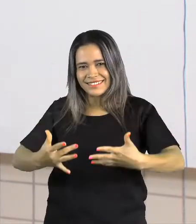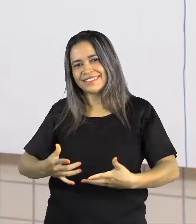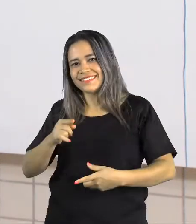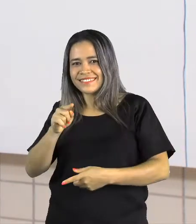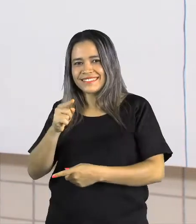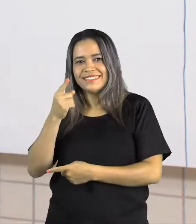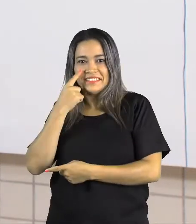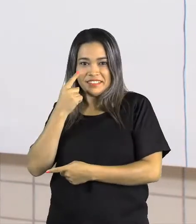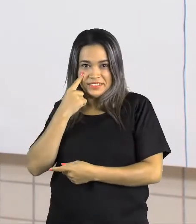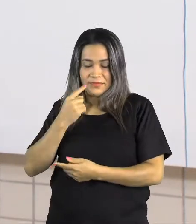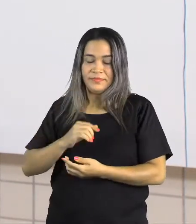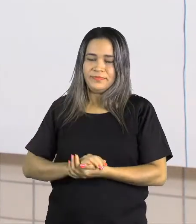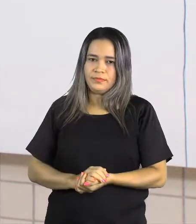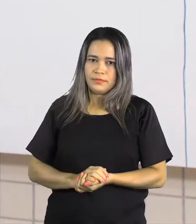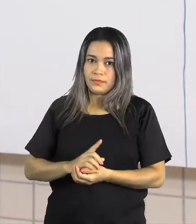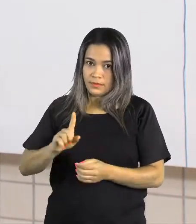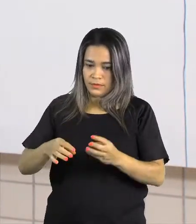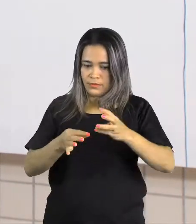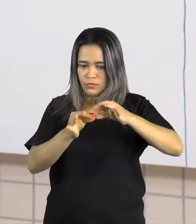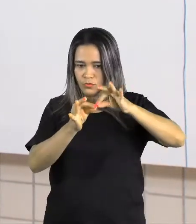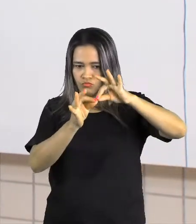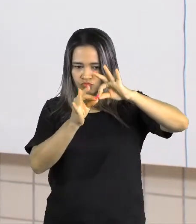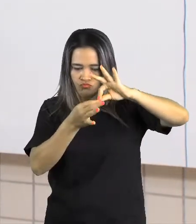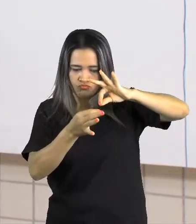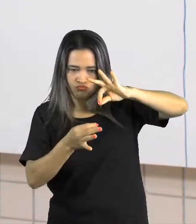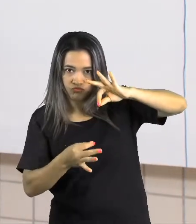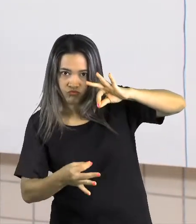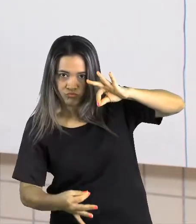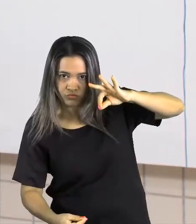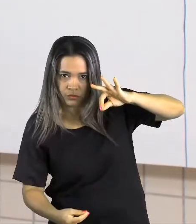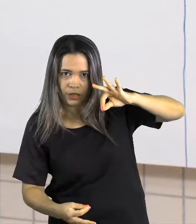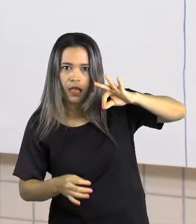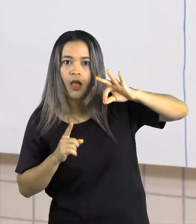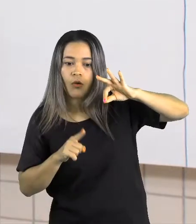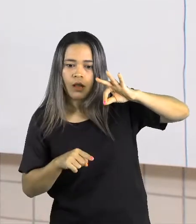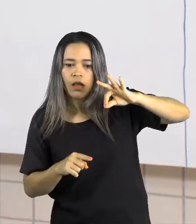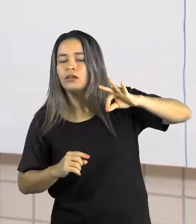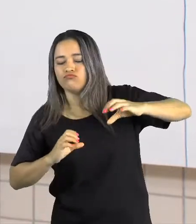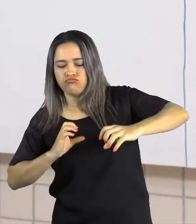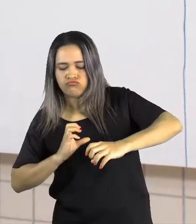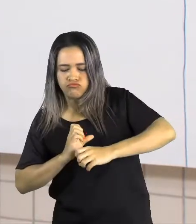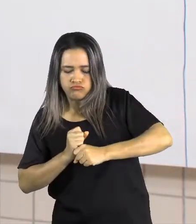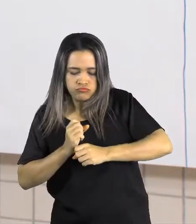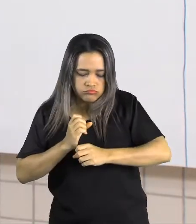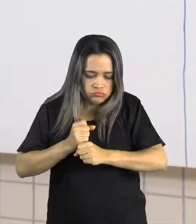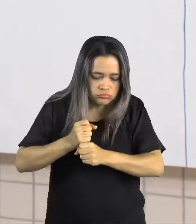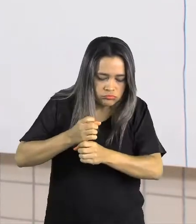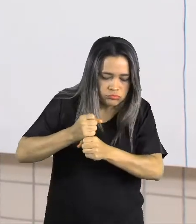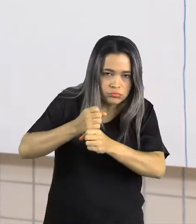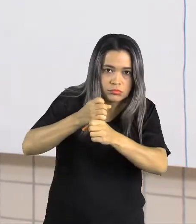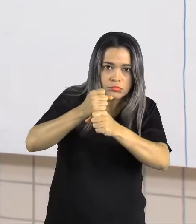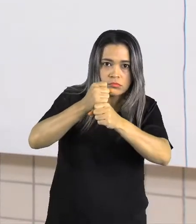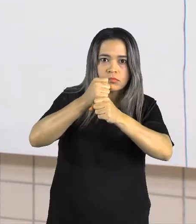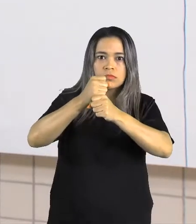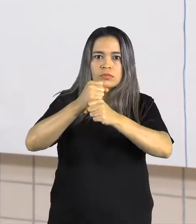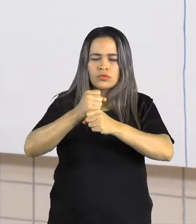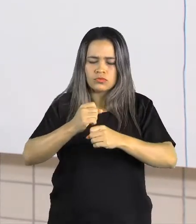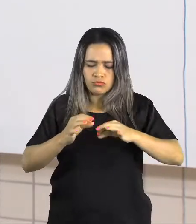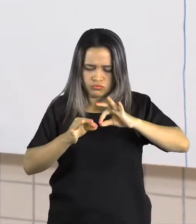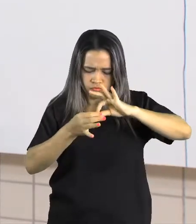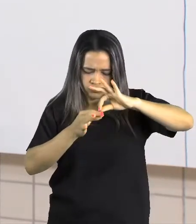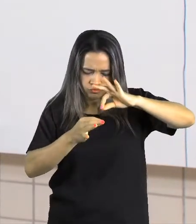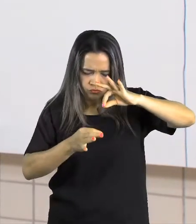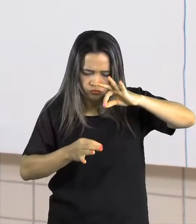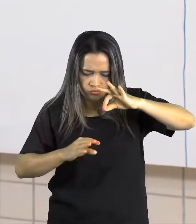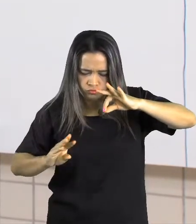viu. Aí o desenvolvimento é a construção, importante você anotar no